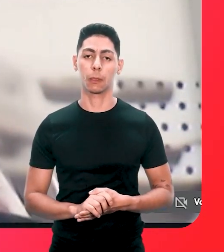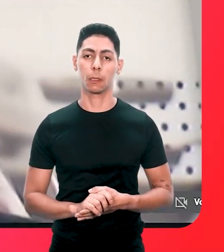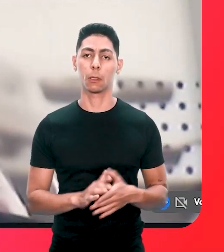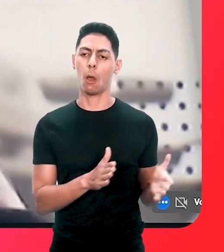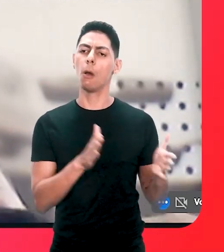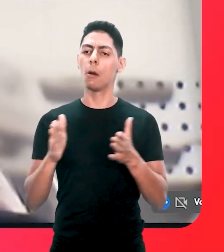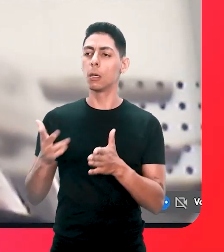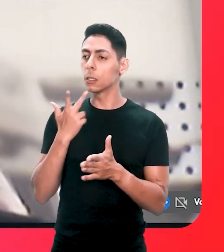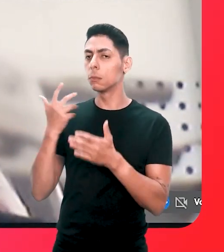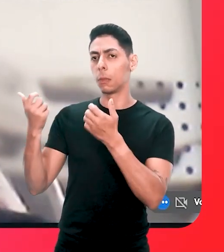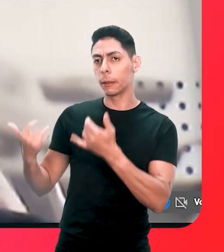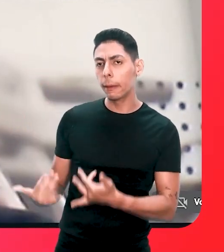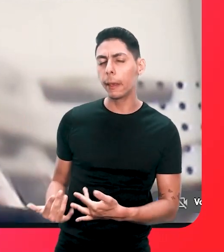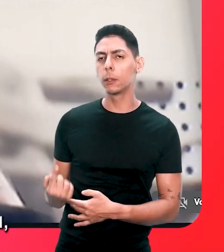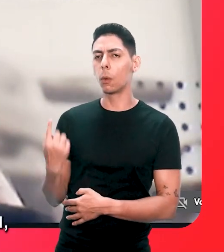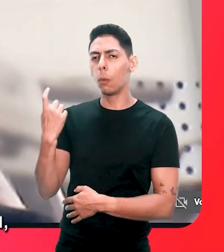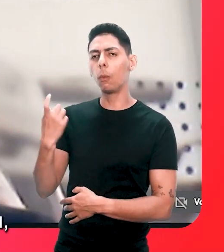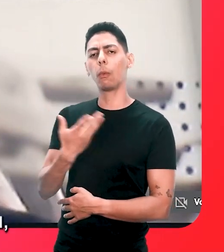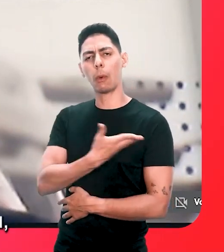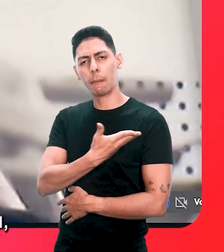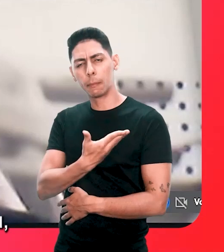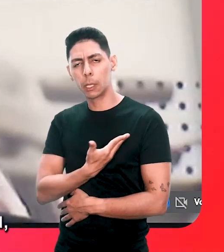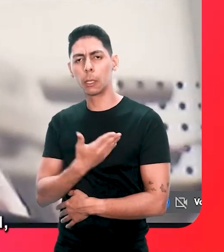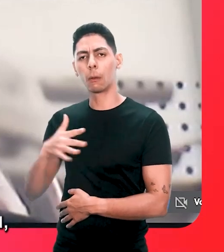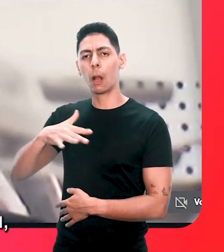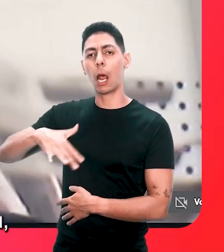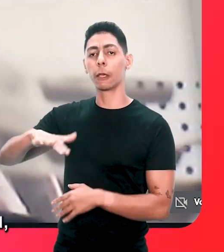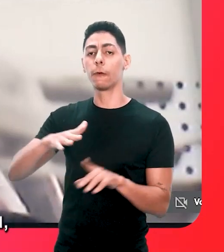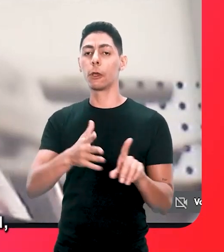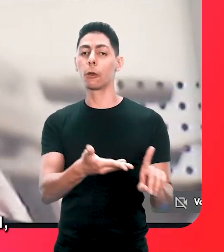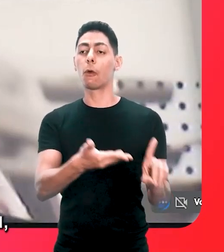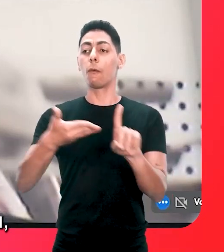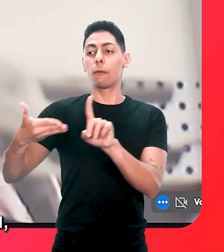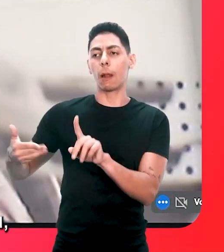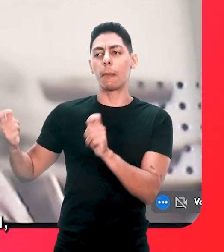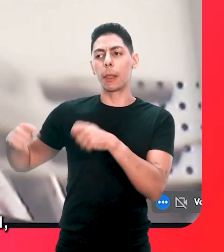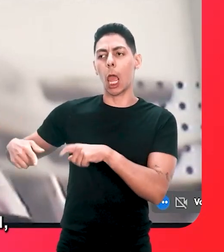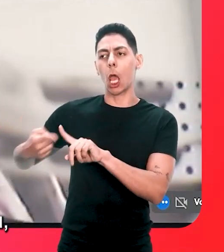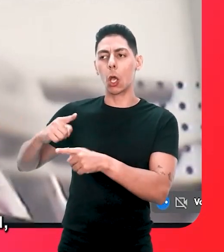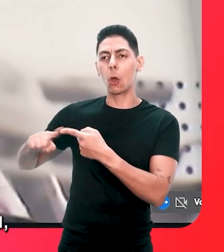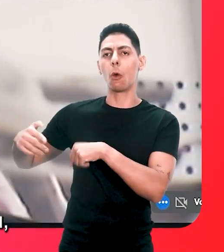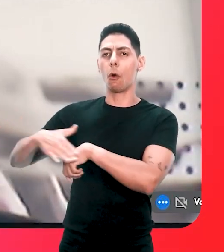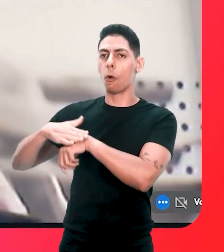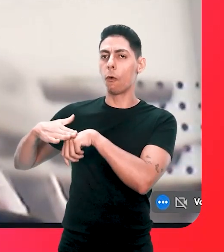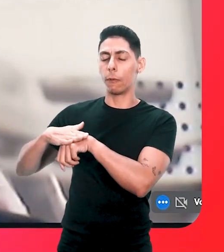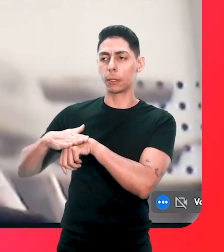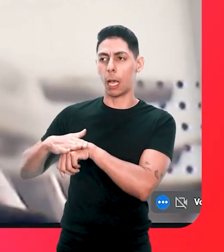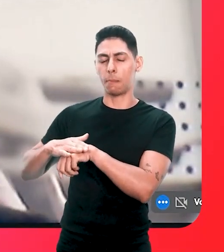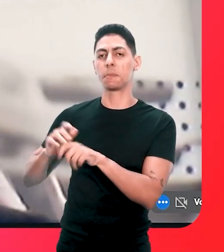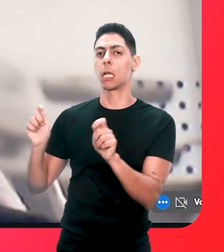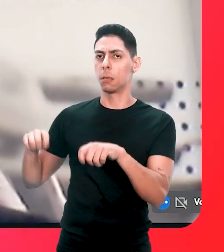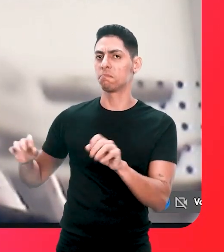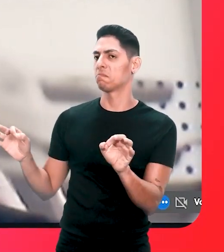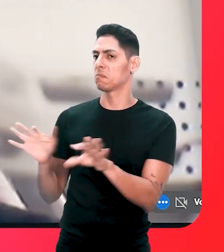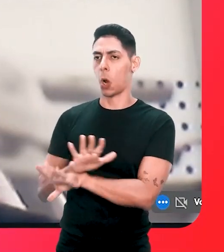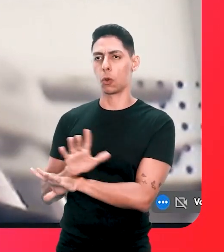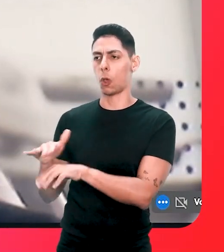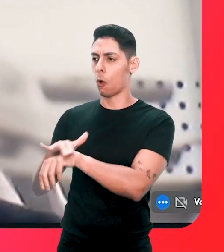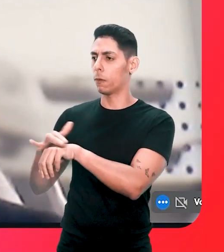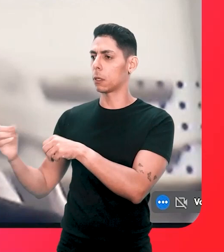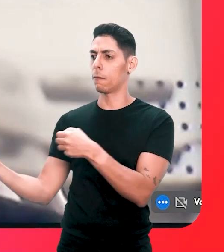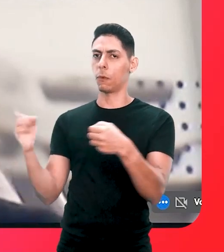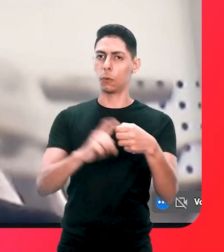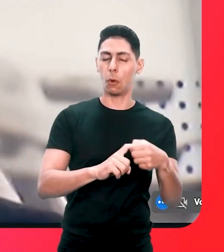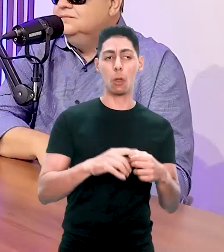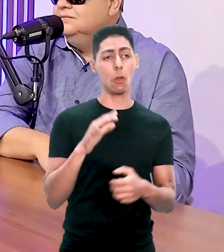de um colega lá ainda no científico que foi chamado para conversar, e esse, de fato, foi lá, conversou e voltou. Eu acho que era só para